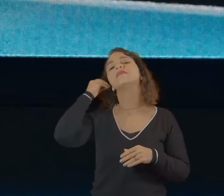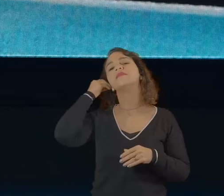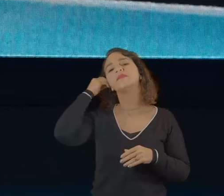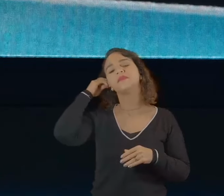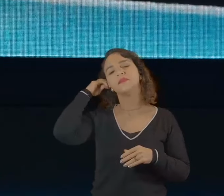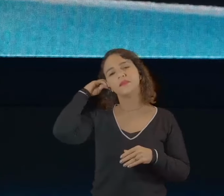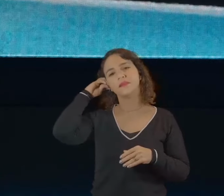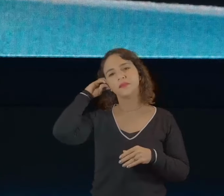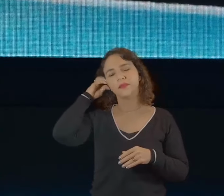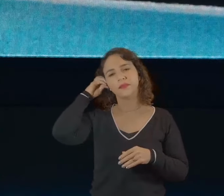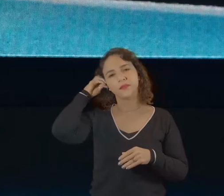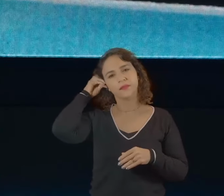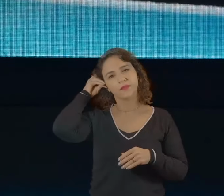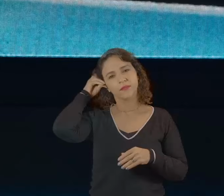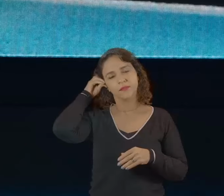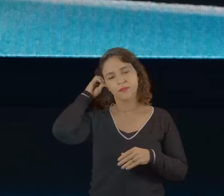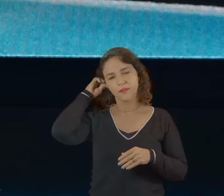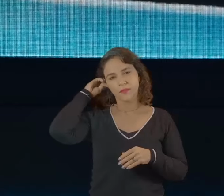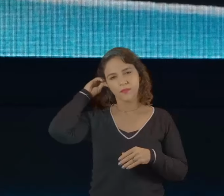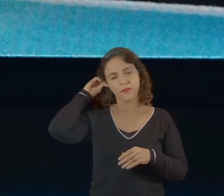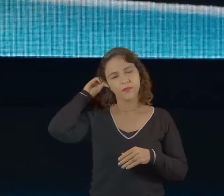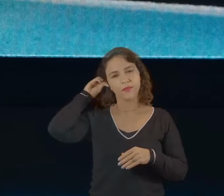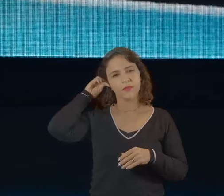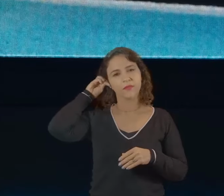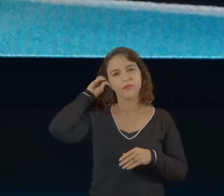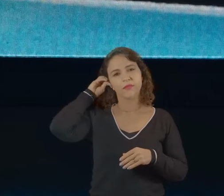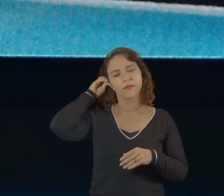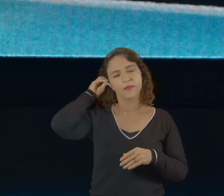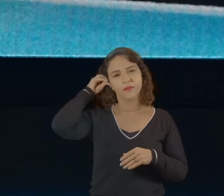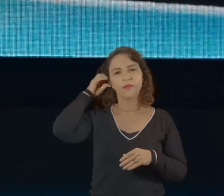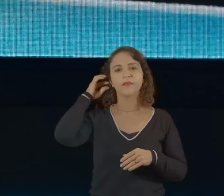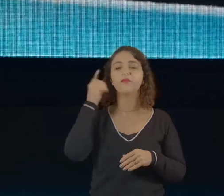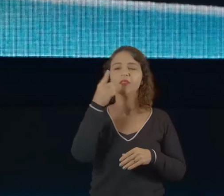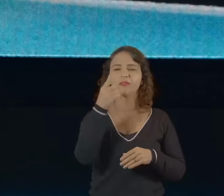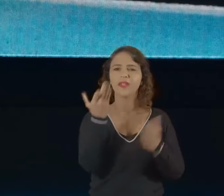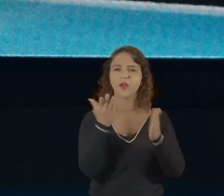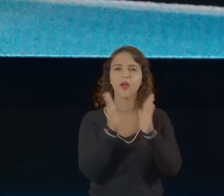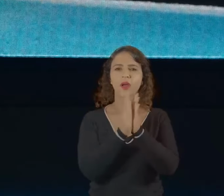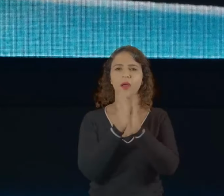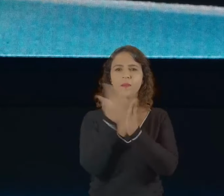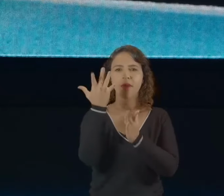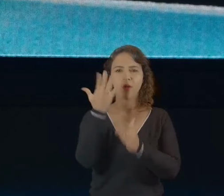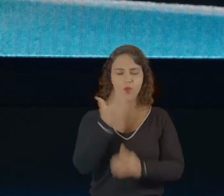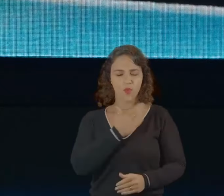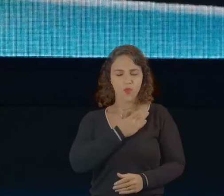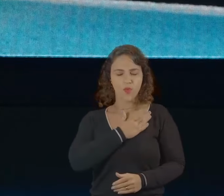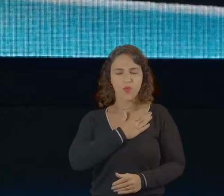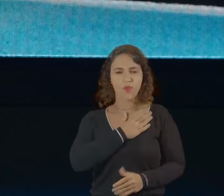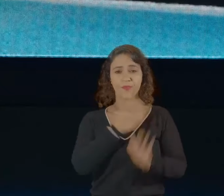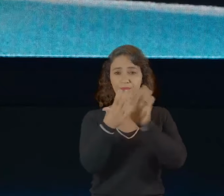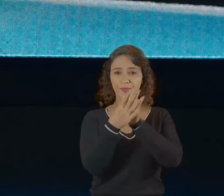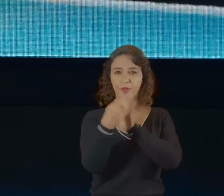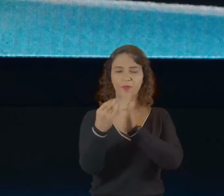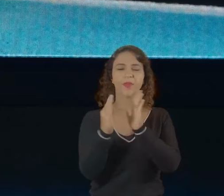Você que está aí na internet também fazendo essa entrega, põe a mão no coração e ore comigo assim: Senhor Jesus,